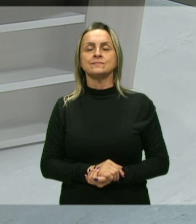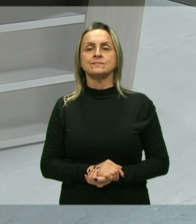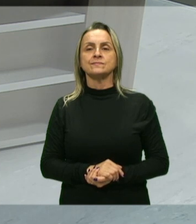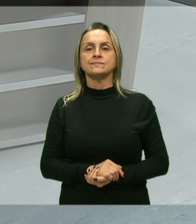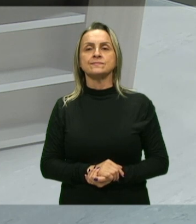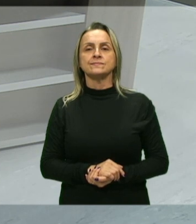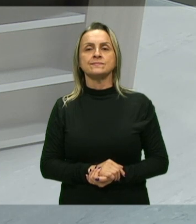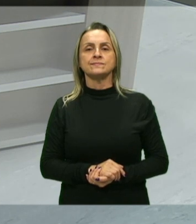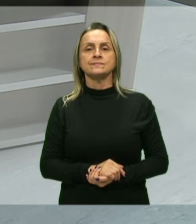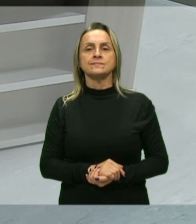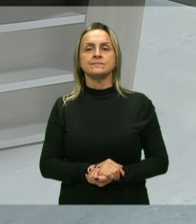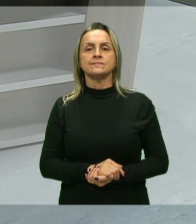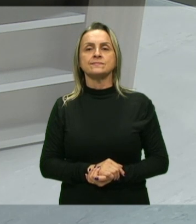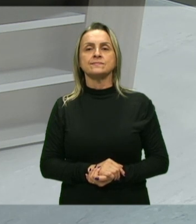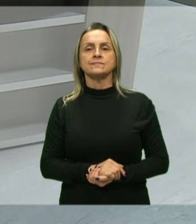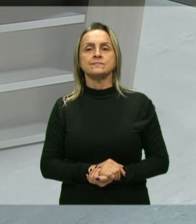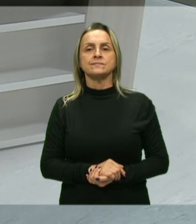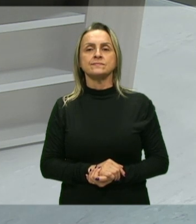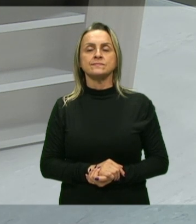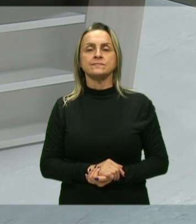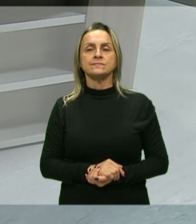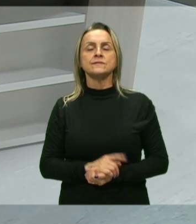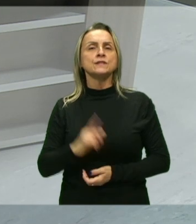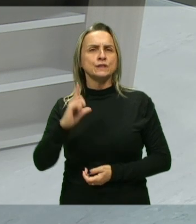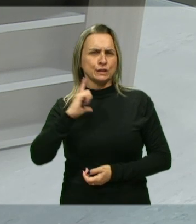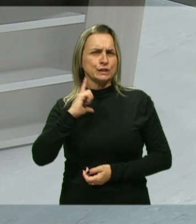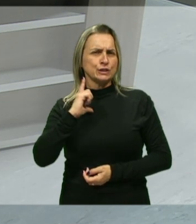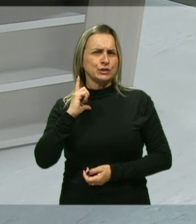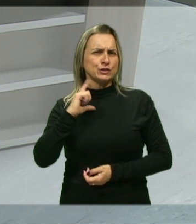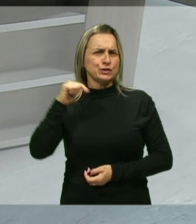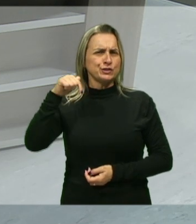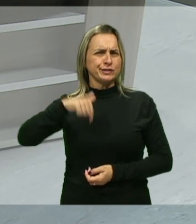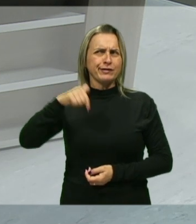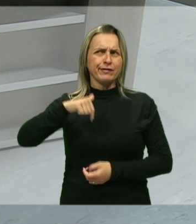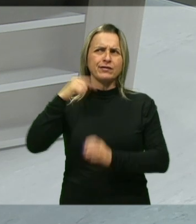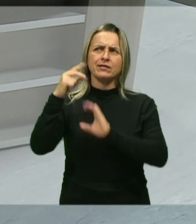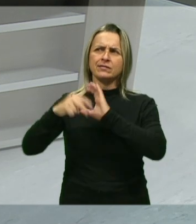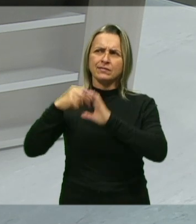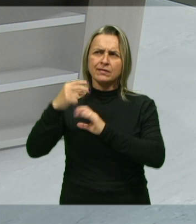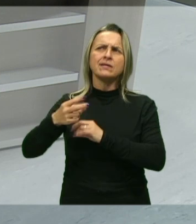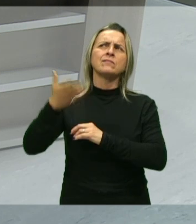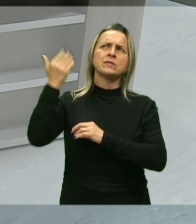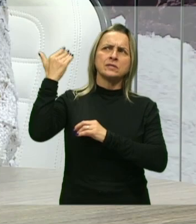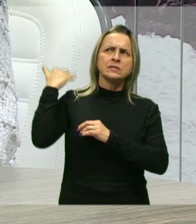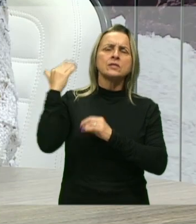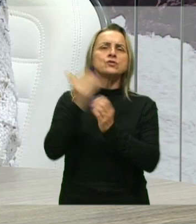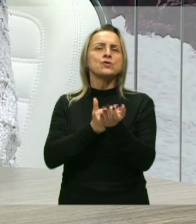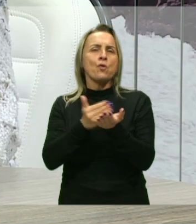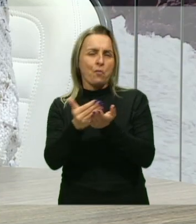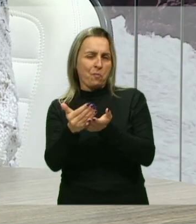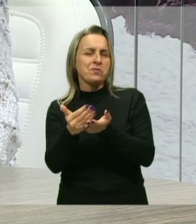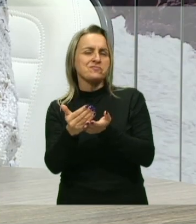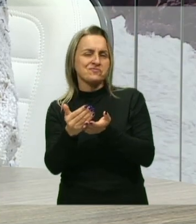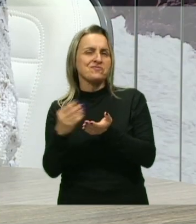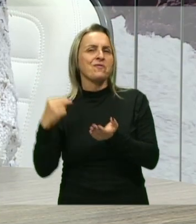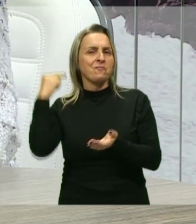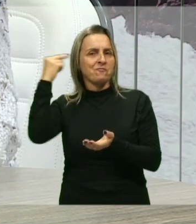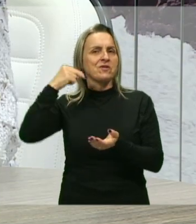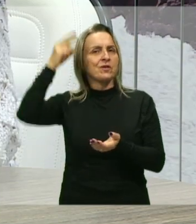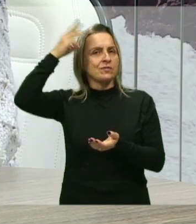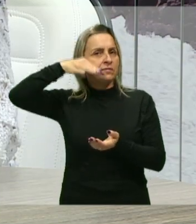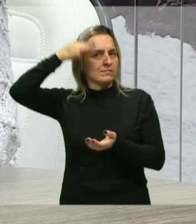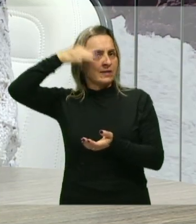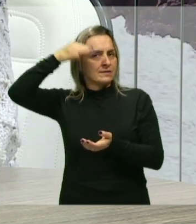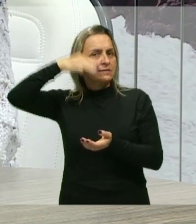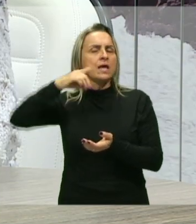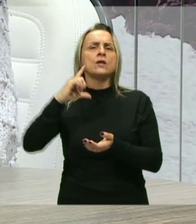até aqui na Câmara de Vereadores, desde que o nosso vereador Marcelo Werner está aqui, nós tínhamos antigamente um